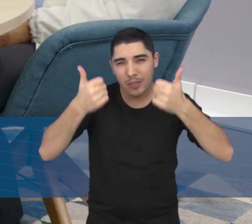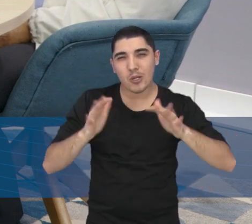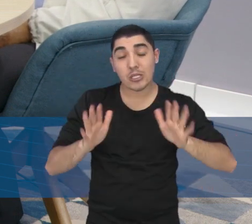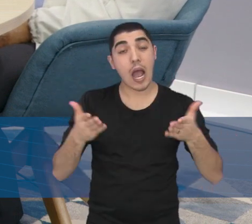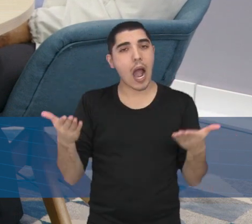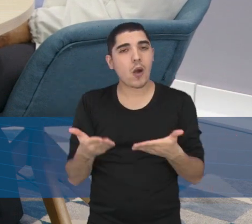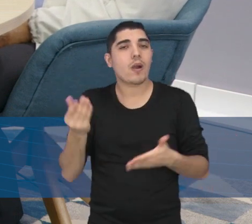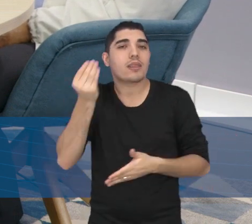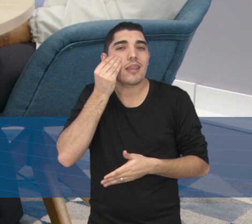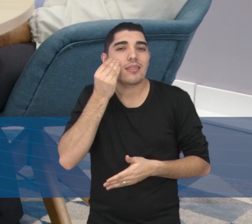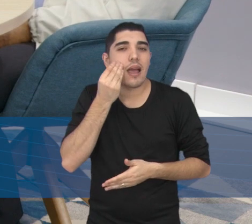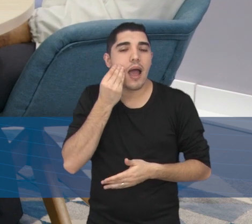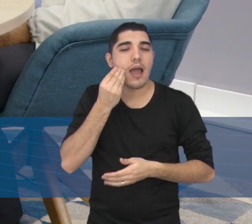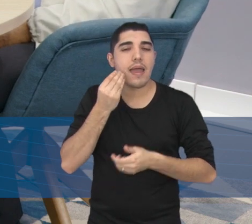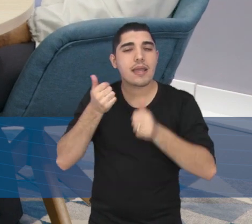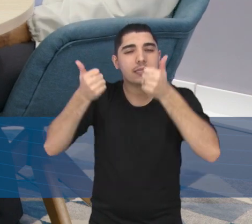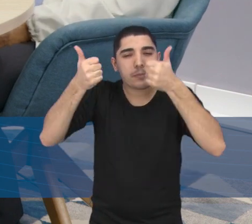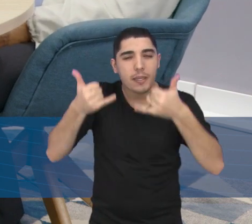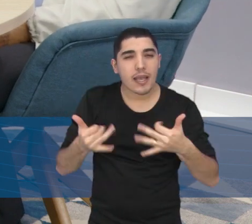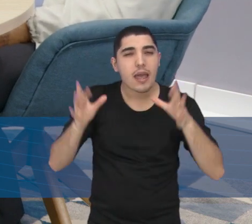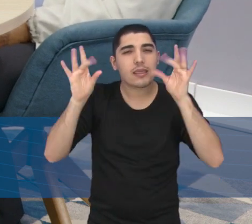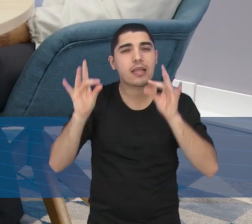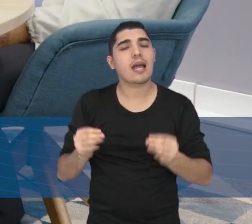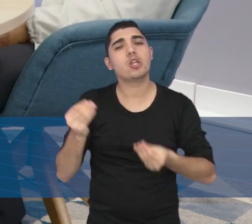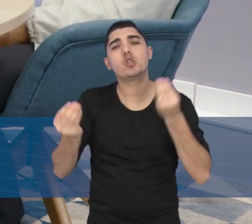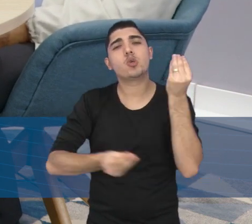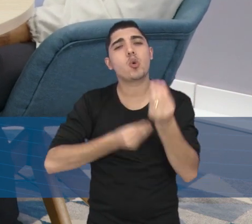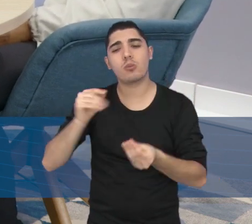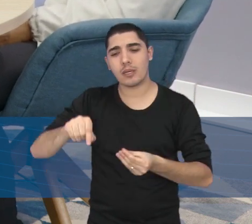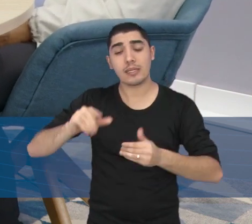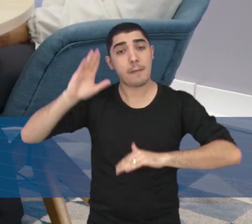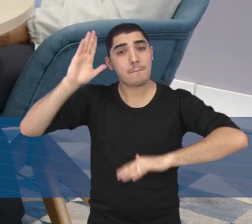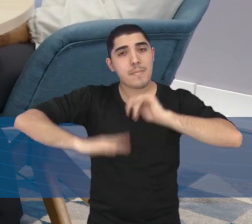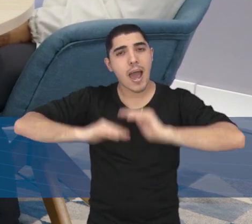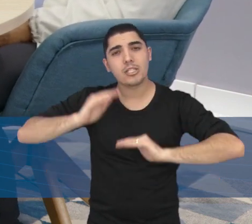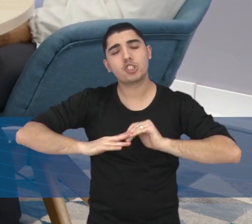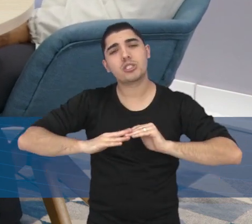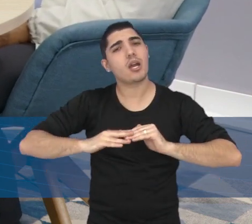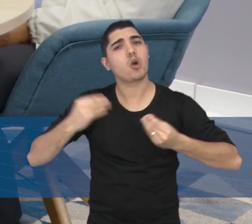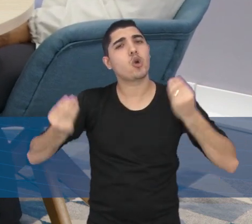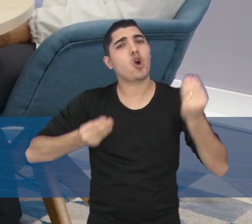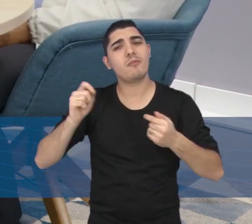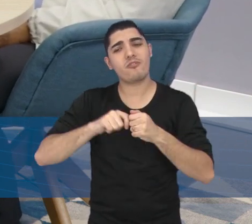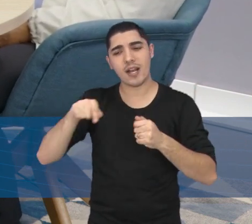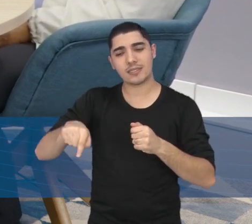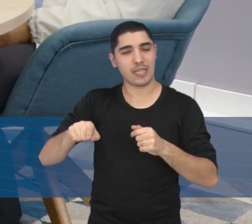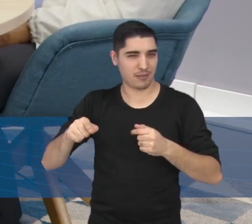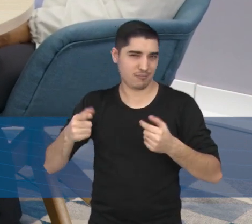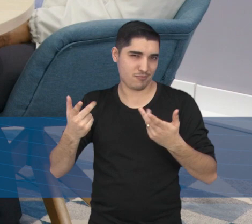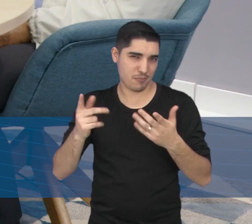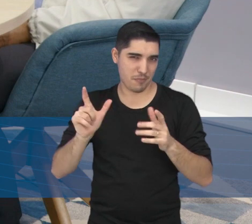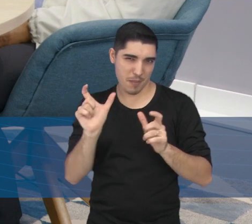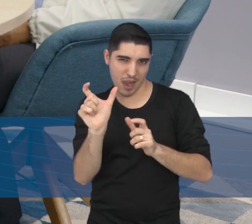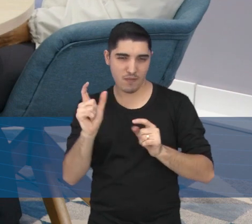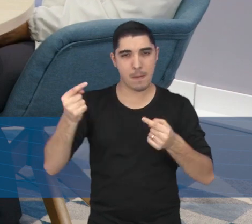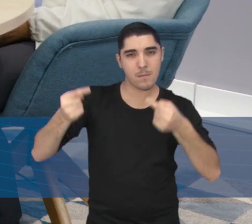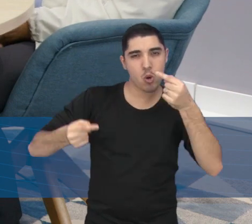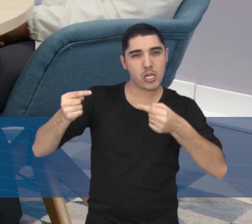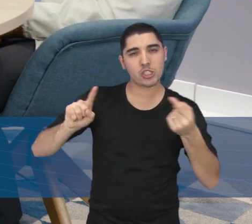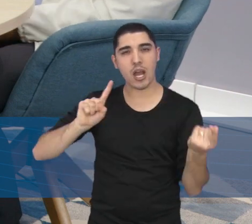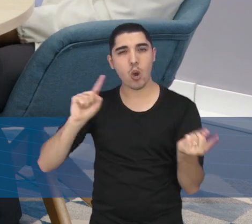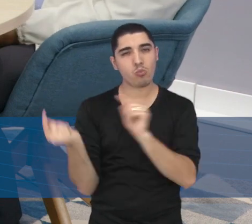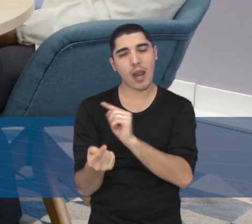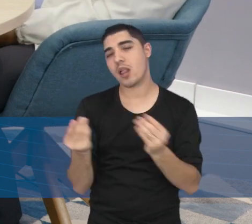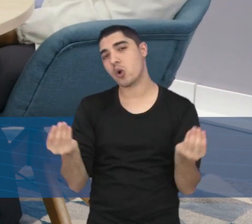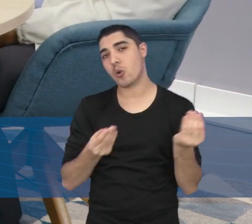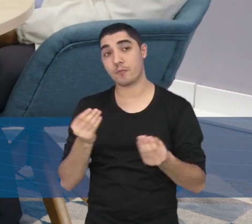mais didático para a população, como que funciona ele na prática, o que é essa logística reversa na prática? Que começar aí. Legal.